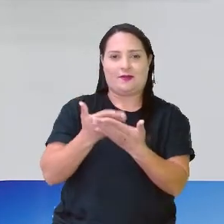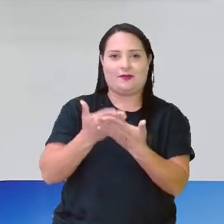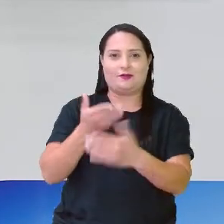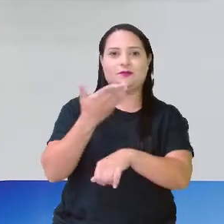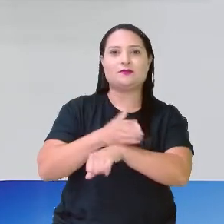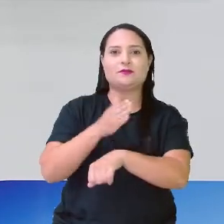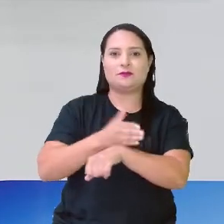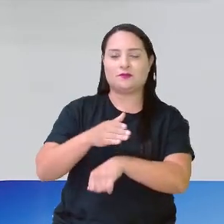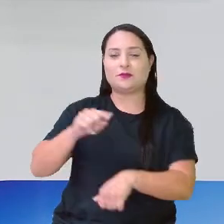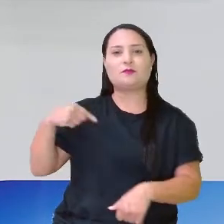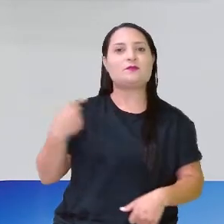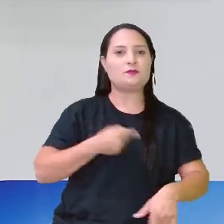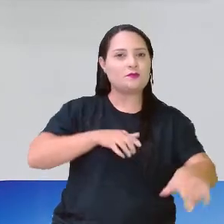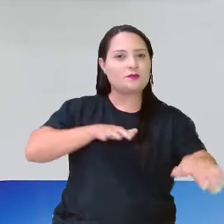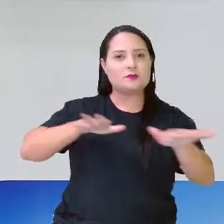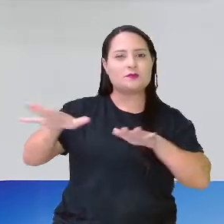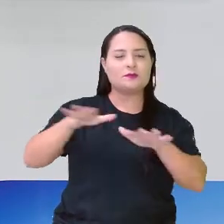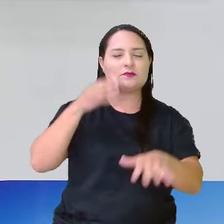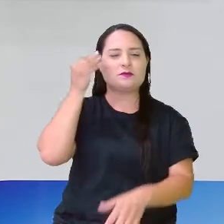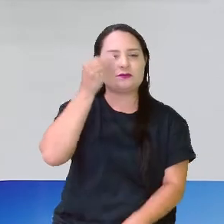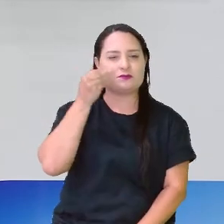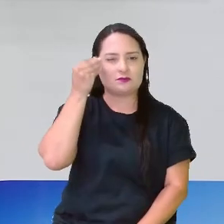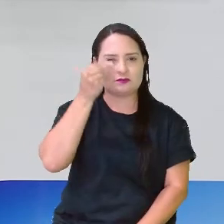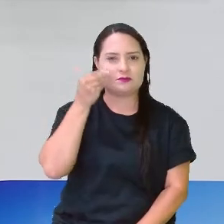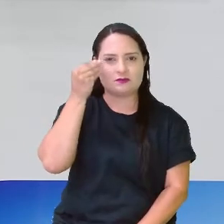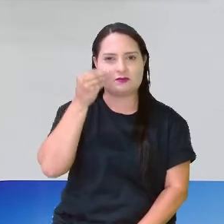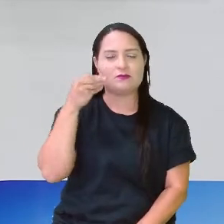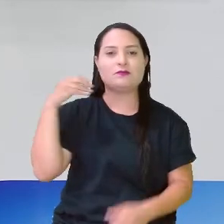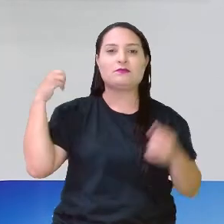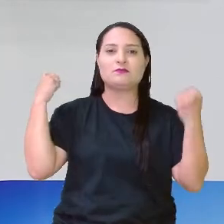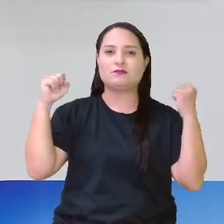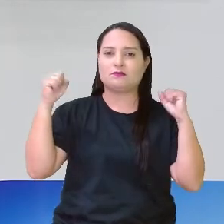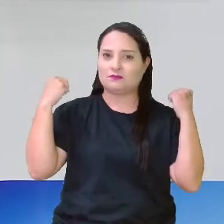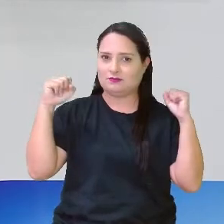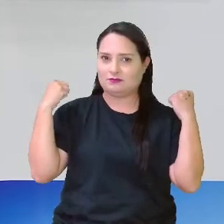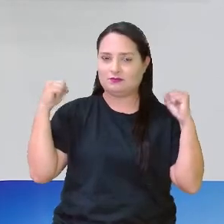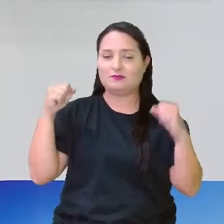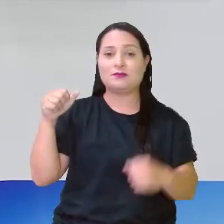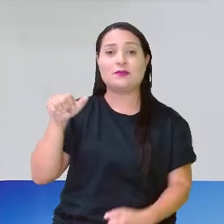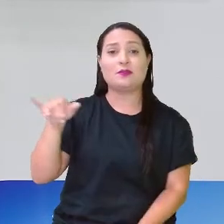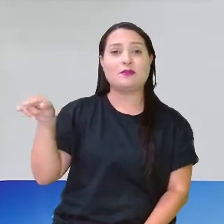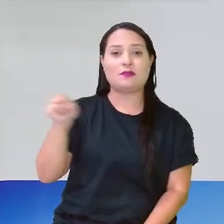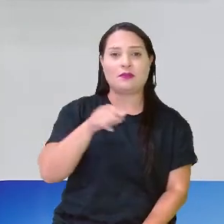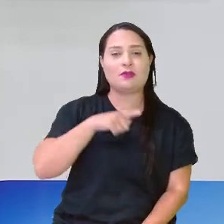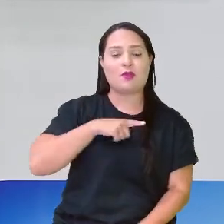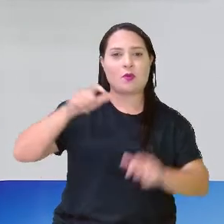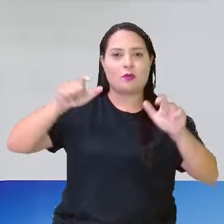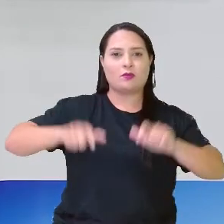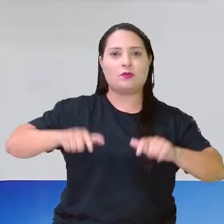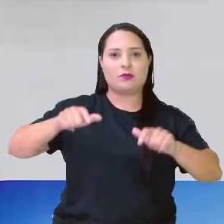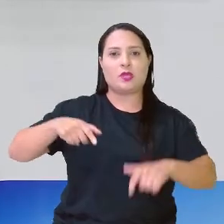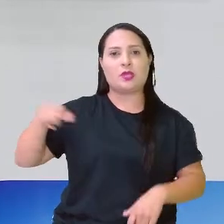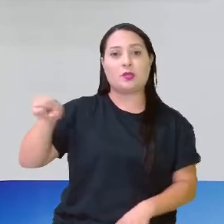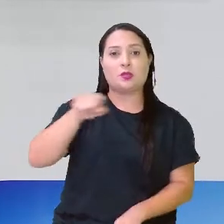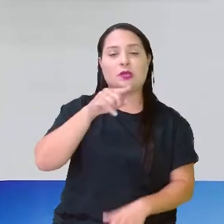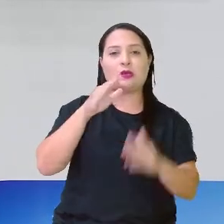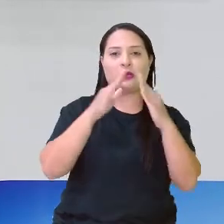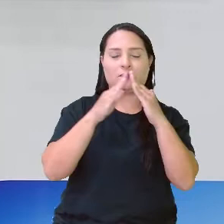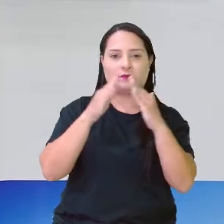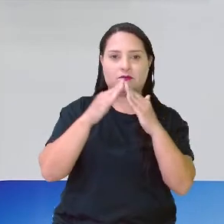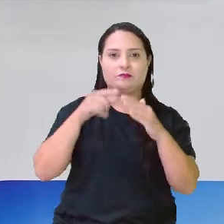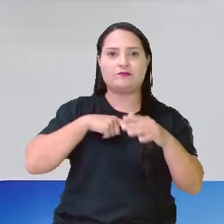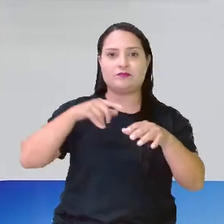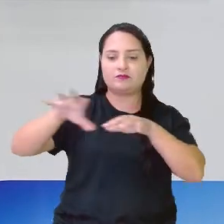se movimentar, vai experimentar um pouquinho aí da ginástica. Então, se você tem um espaço aí na sua casa, já